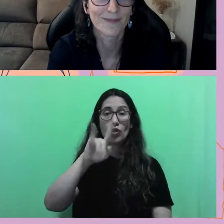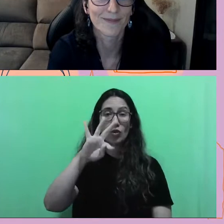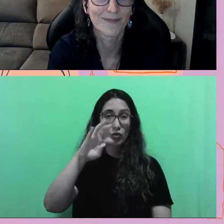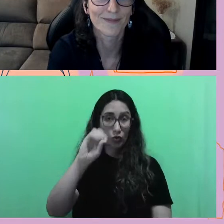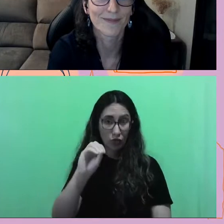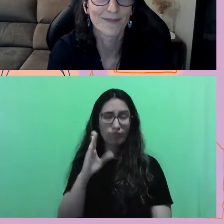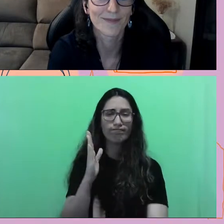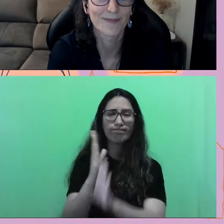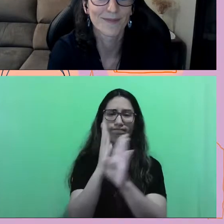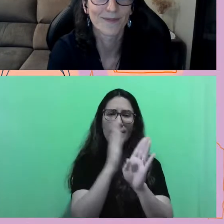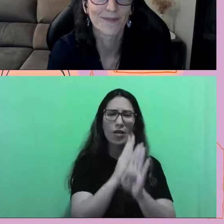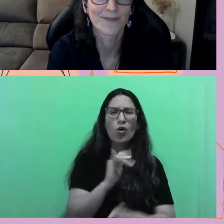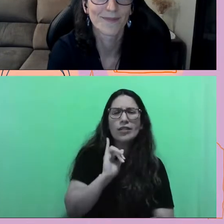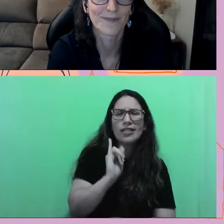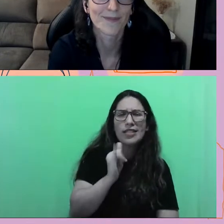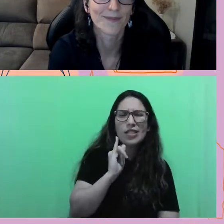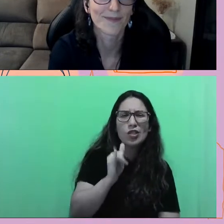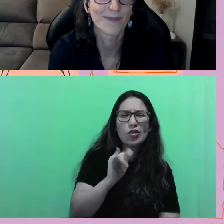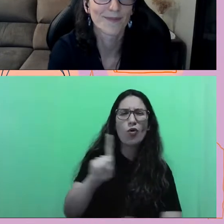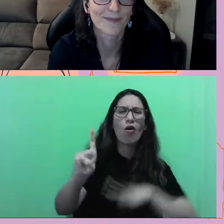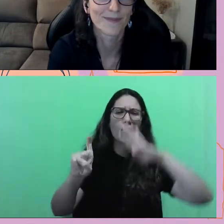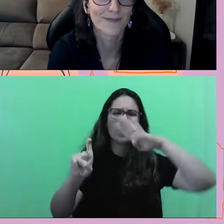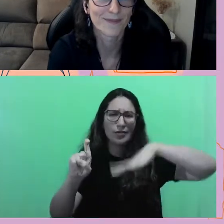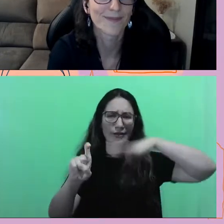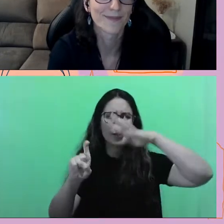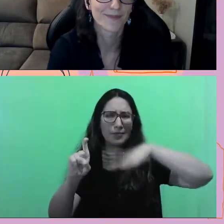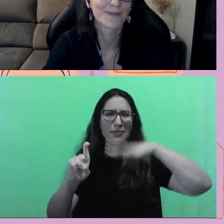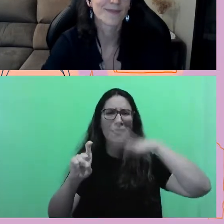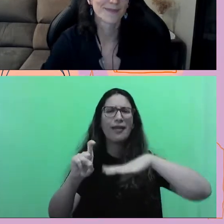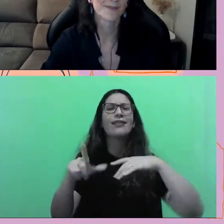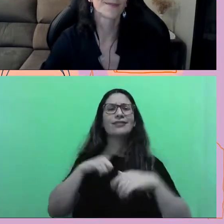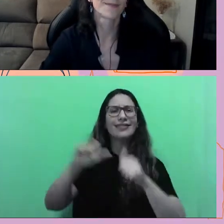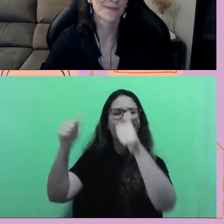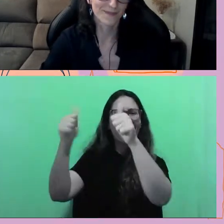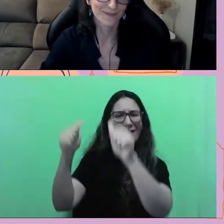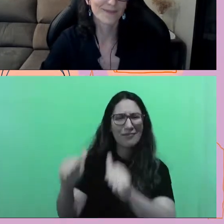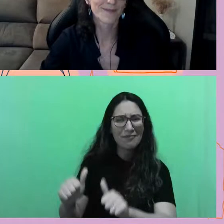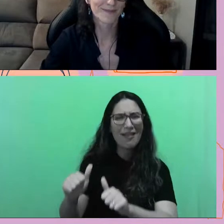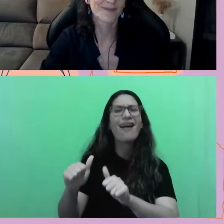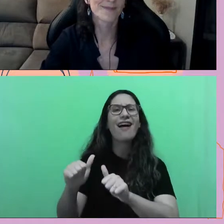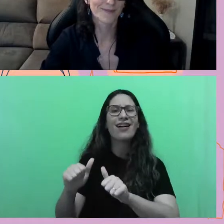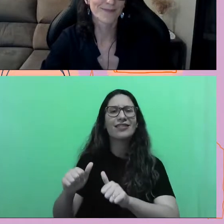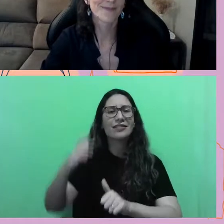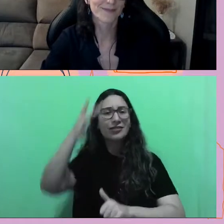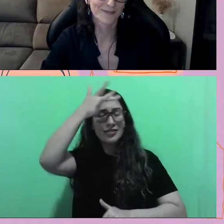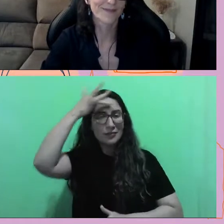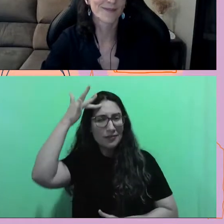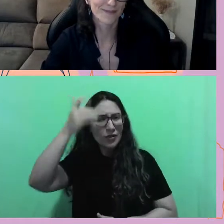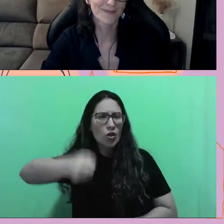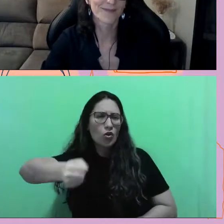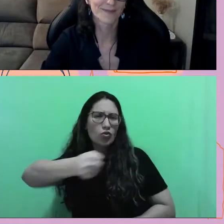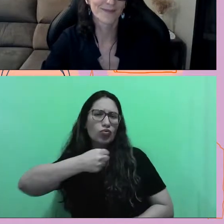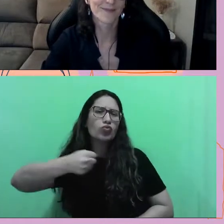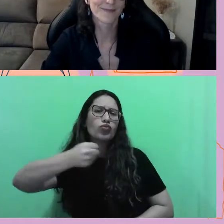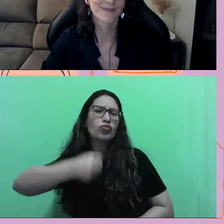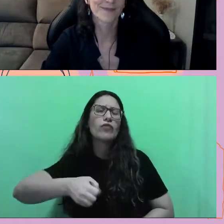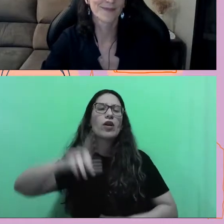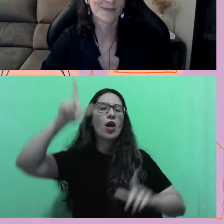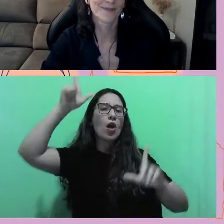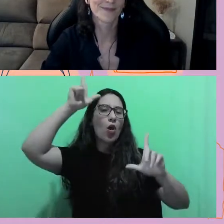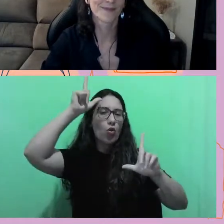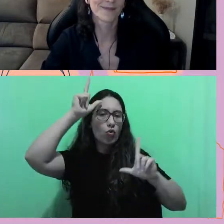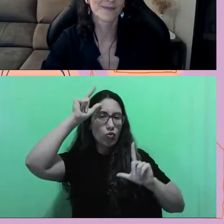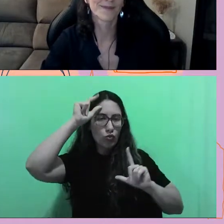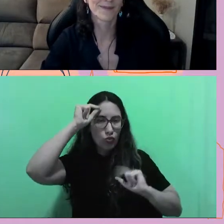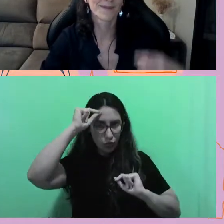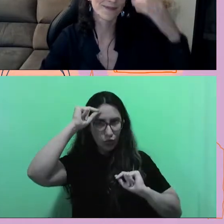encontrar lendas e histórias e tudo mais de deusas egípcias tomando cerveja para se acalmarem, né, acalmarem